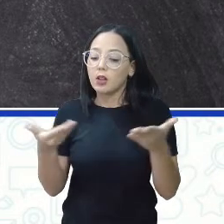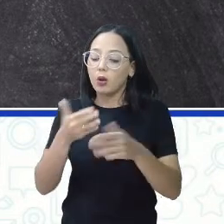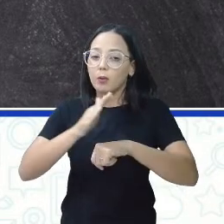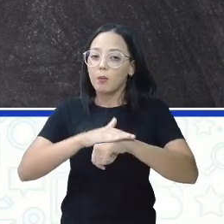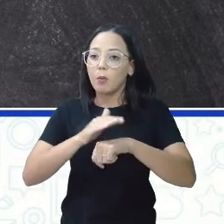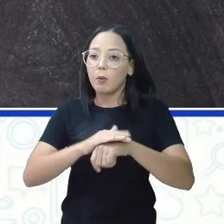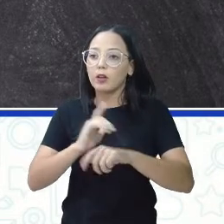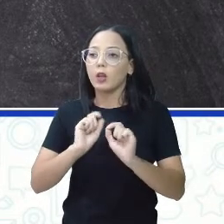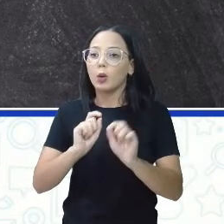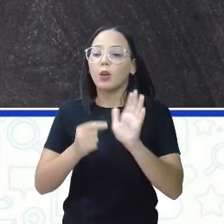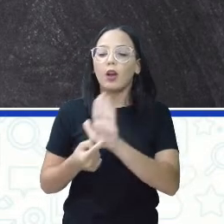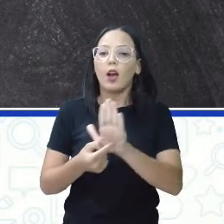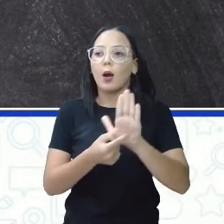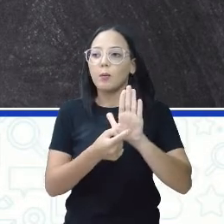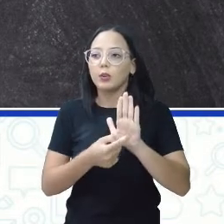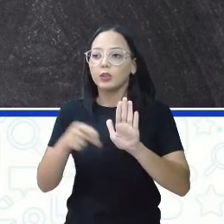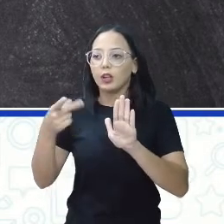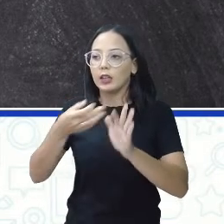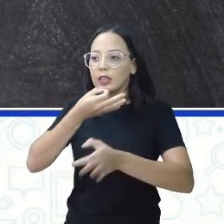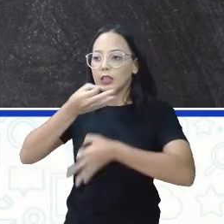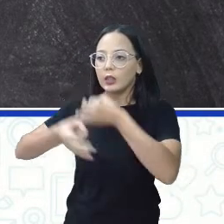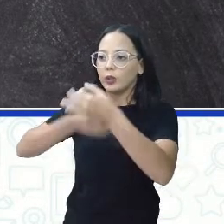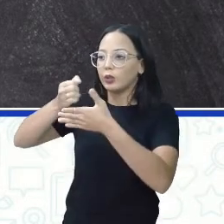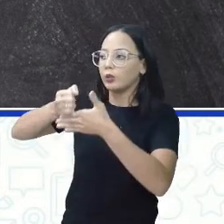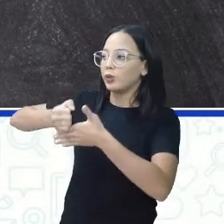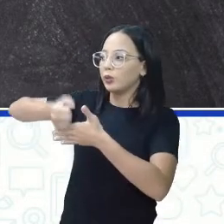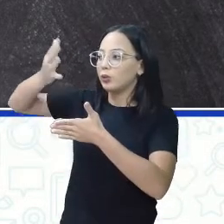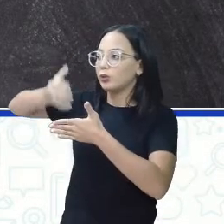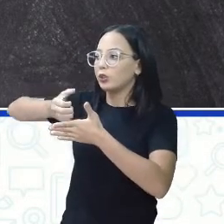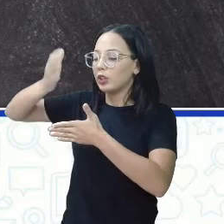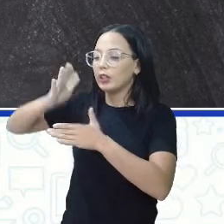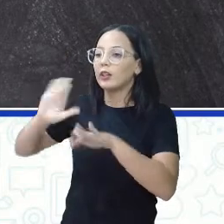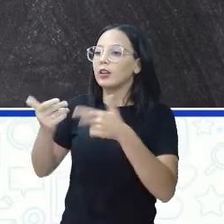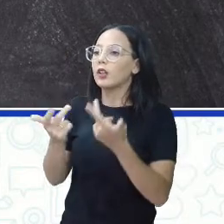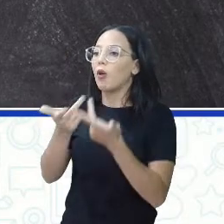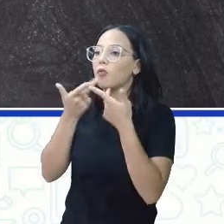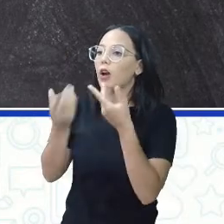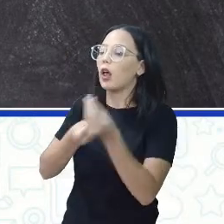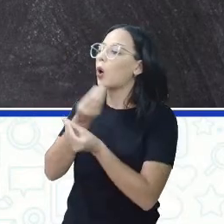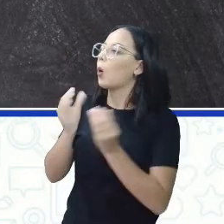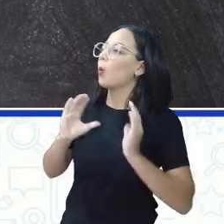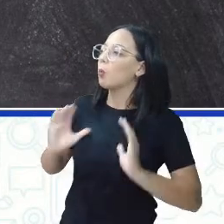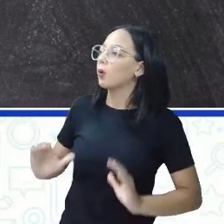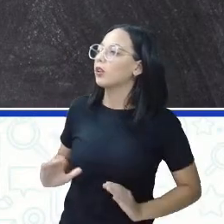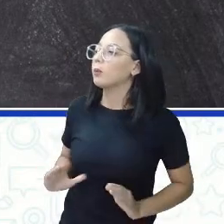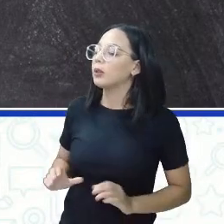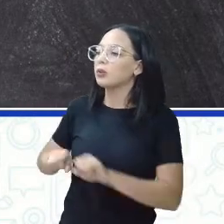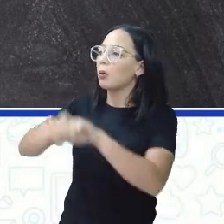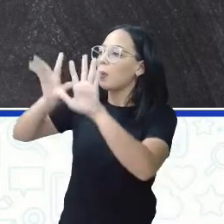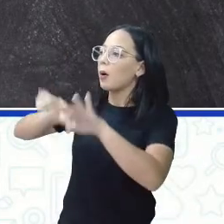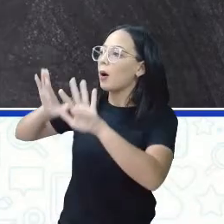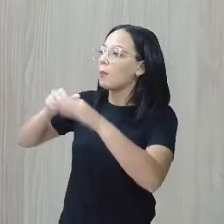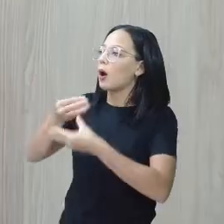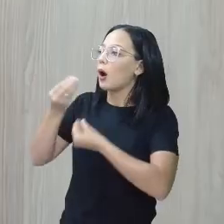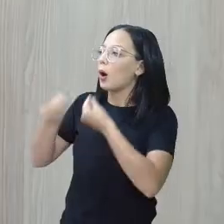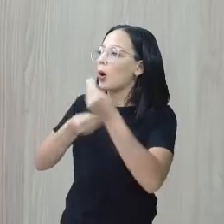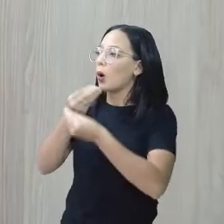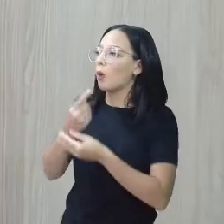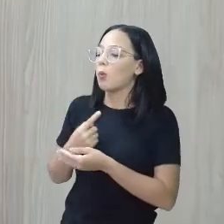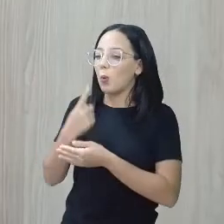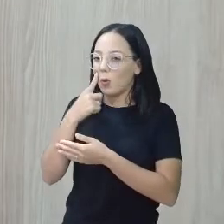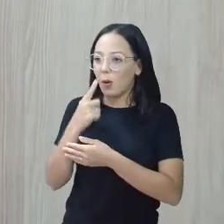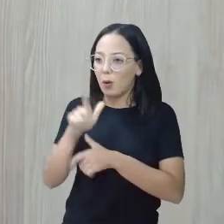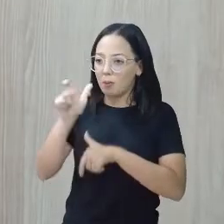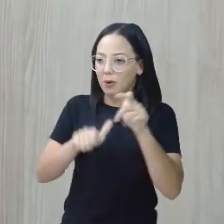tem uma amostra aqui no chat, né não, professor? Então, me diga aí como é que tá esse comportamento do pessoal aí no chat. Tá meio parado,